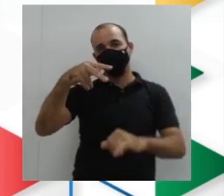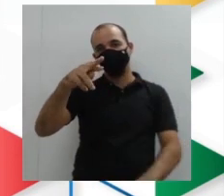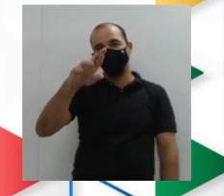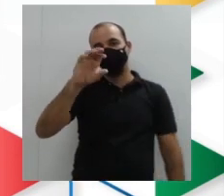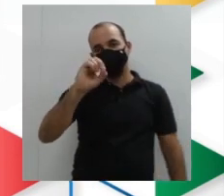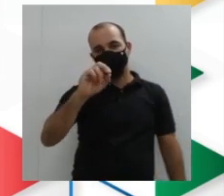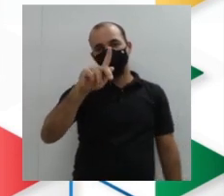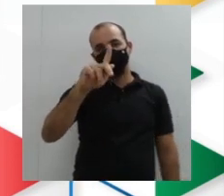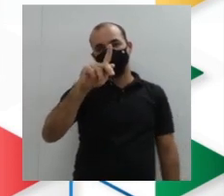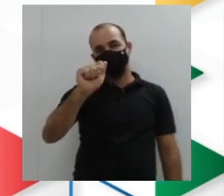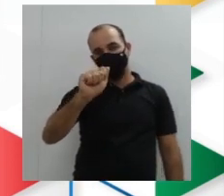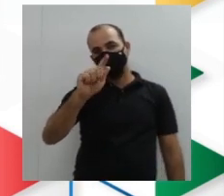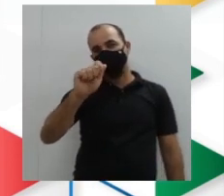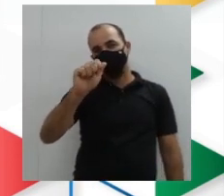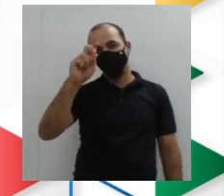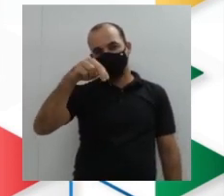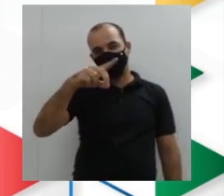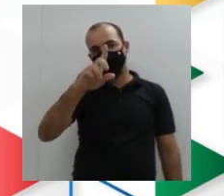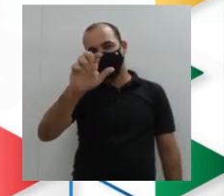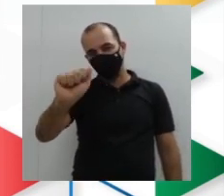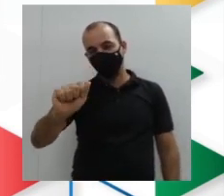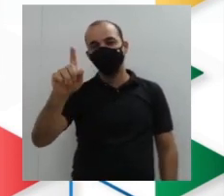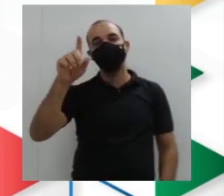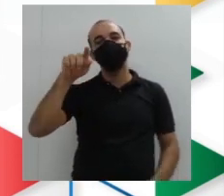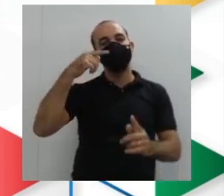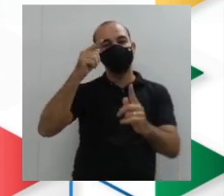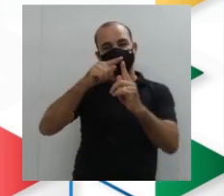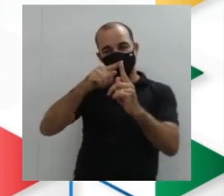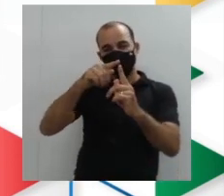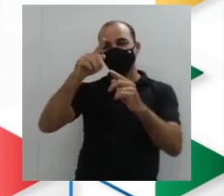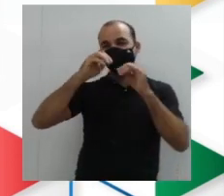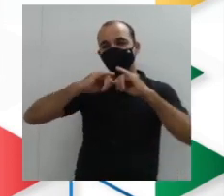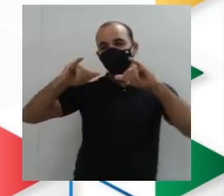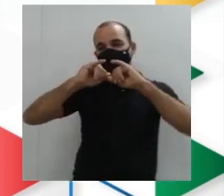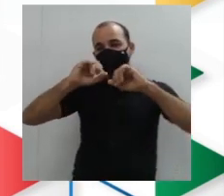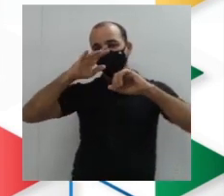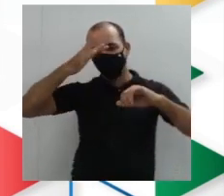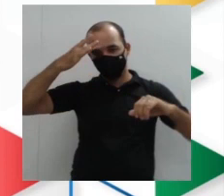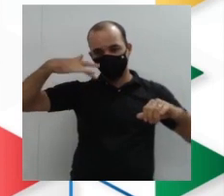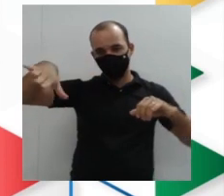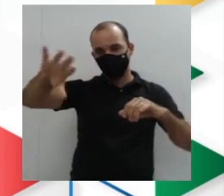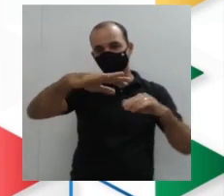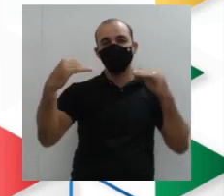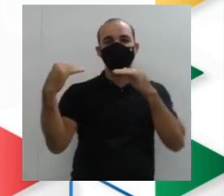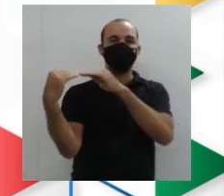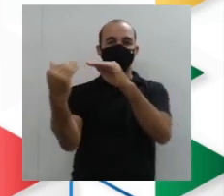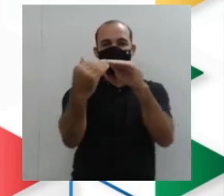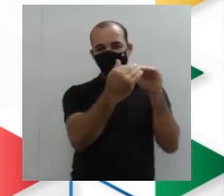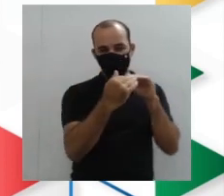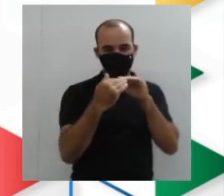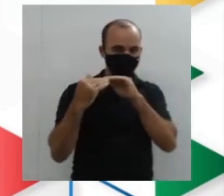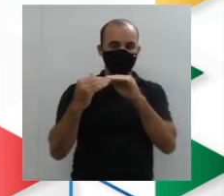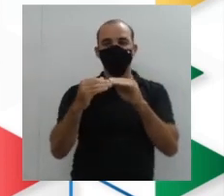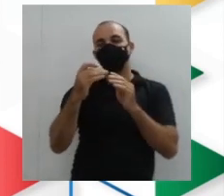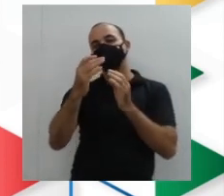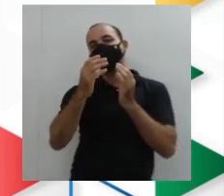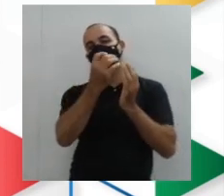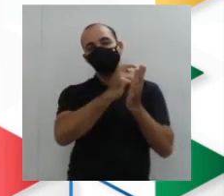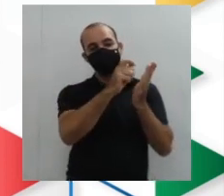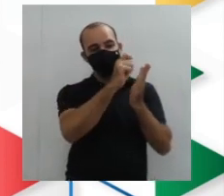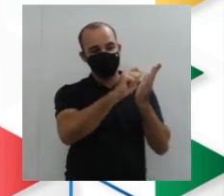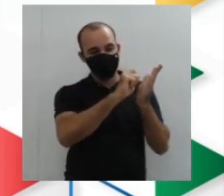informações através da linguagem escrita, visual e escrita visual. E para isto usa